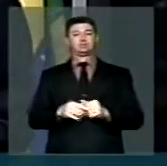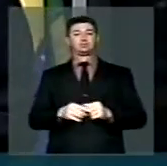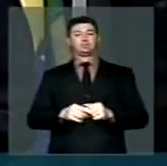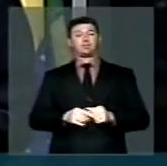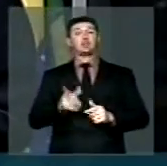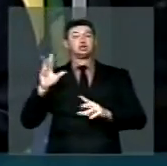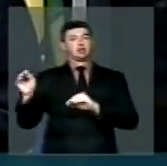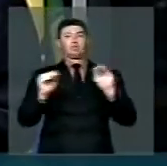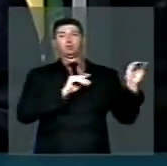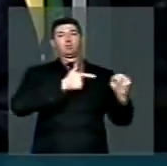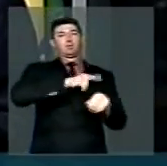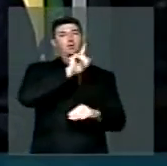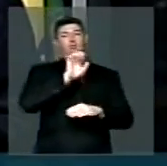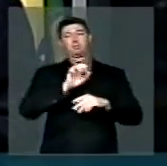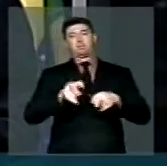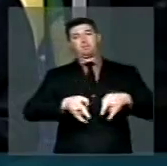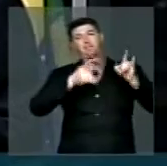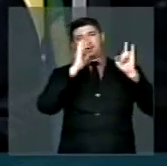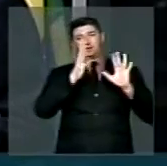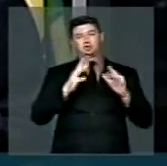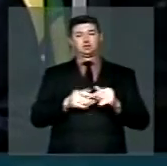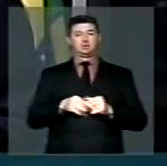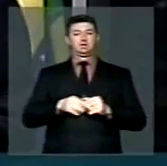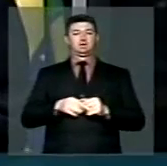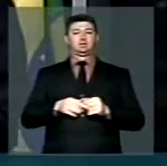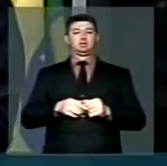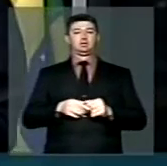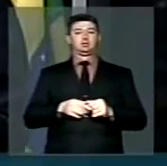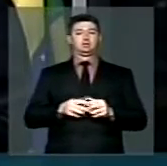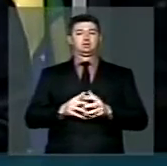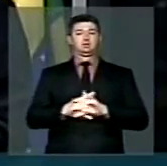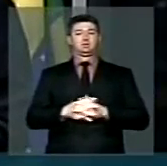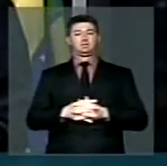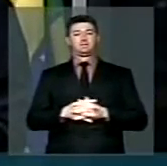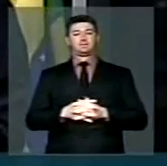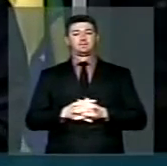prédio emprestado, e vão lá cerca de...